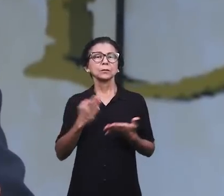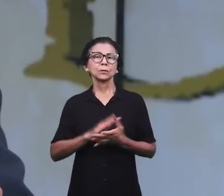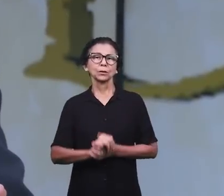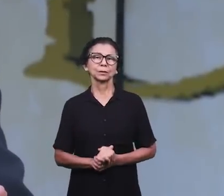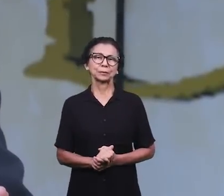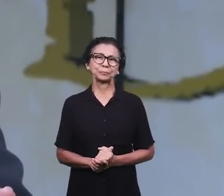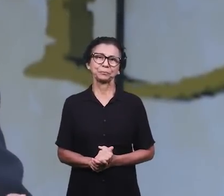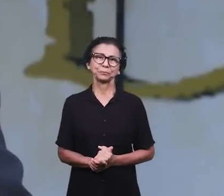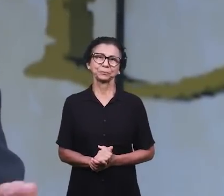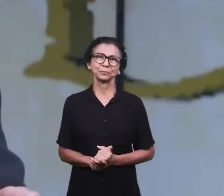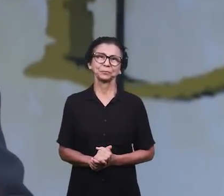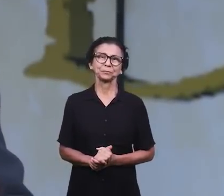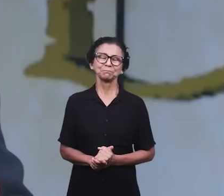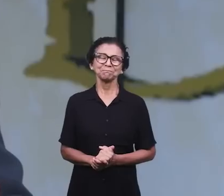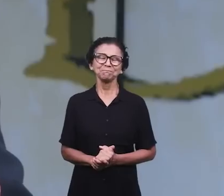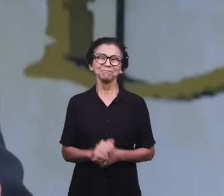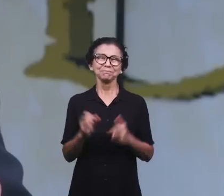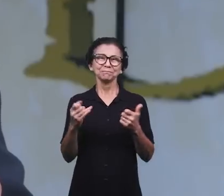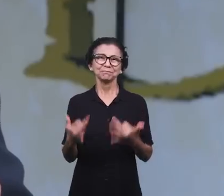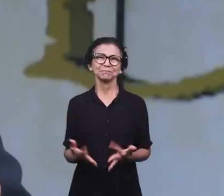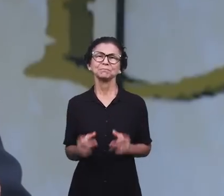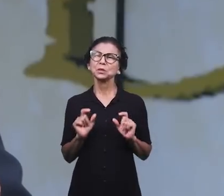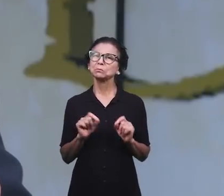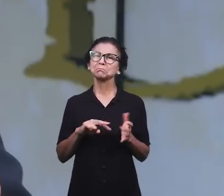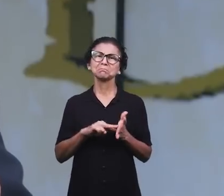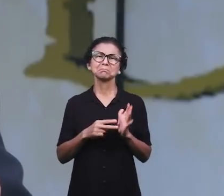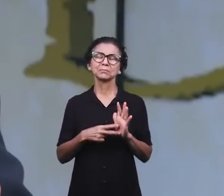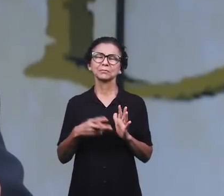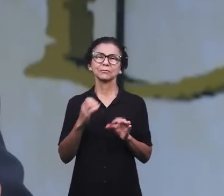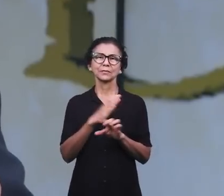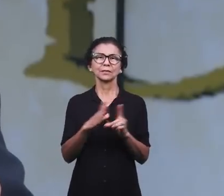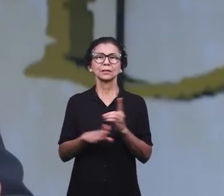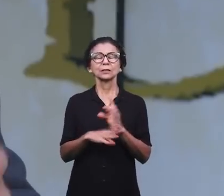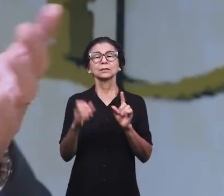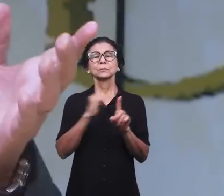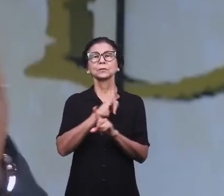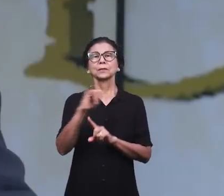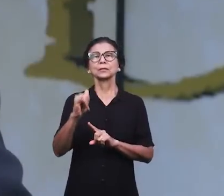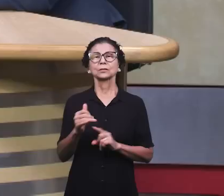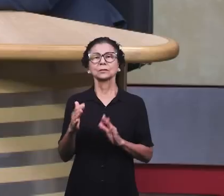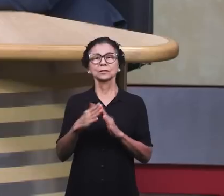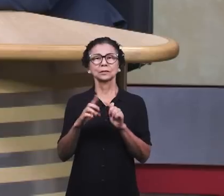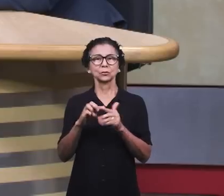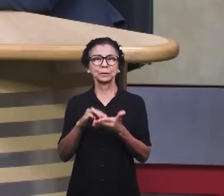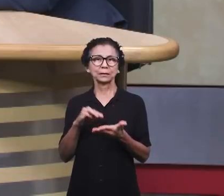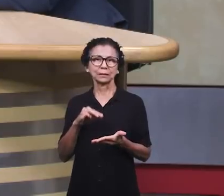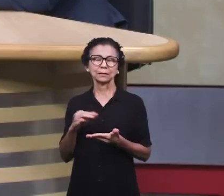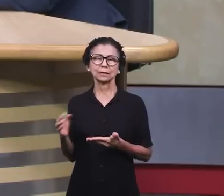você vai ter uma ideia do que é exatamente culto profético no nosso meio. Pastor Amadeu.